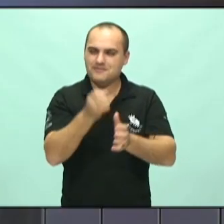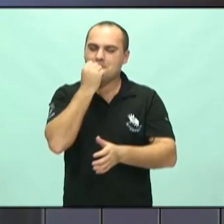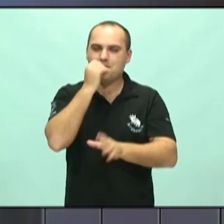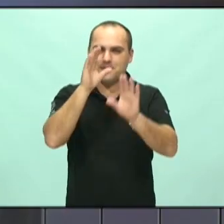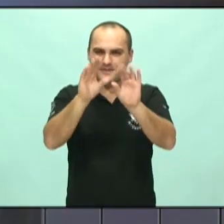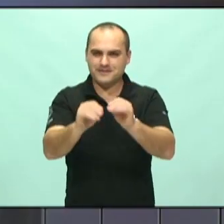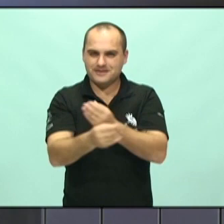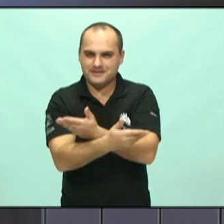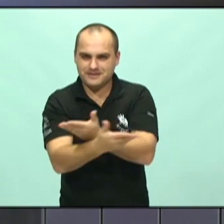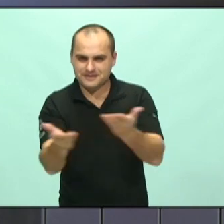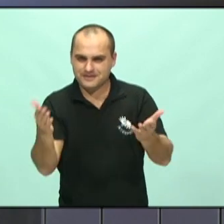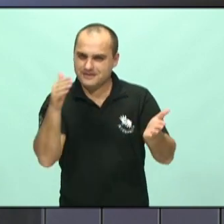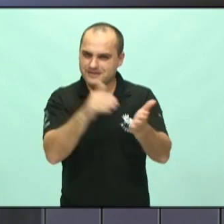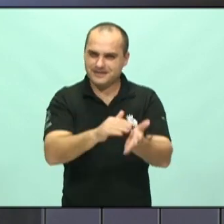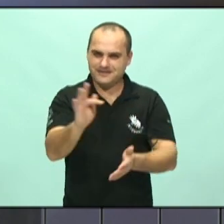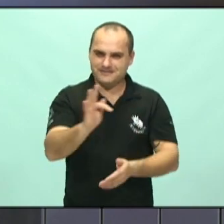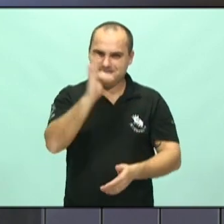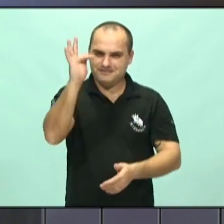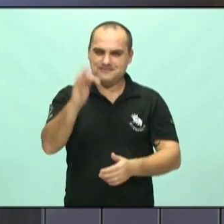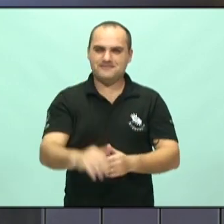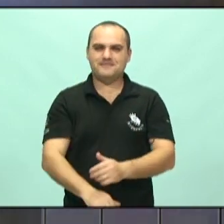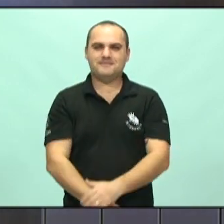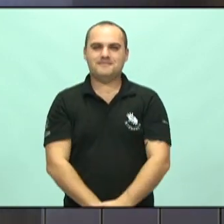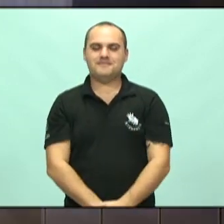noite a todos e até a próxima.